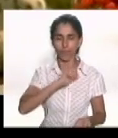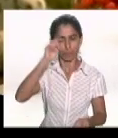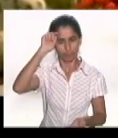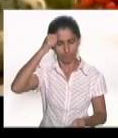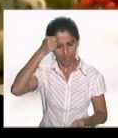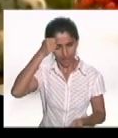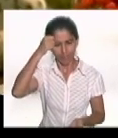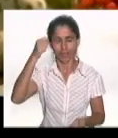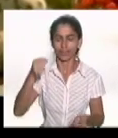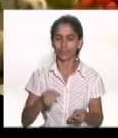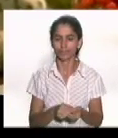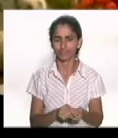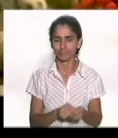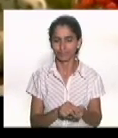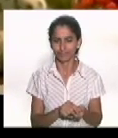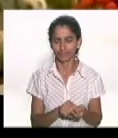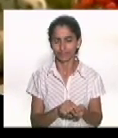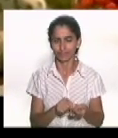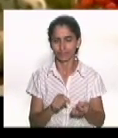como amo um Black.